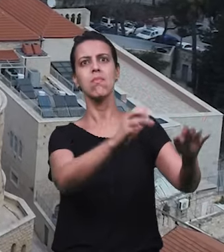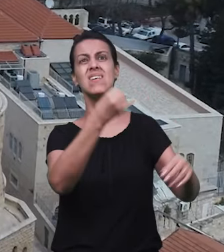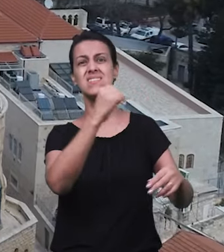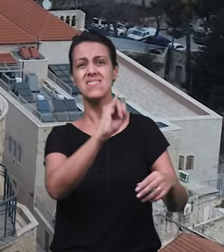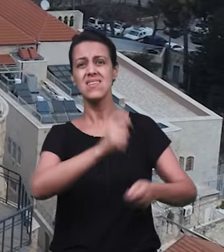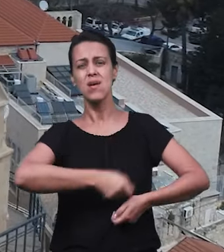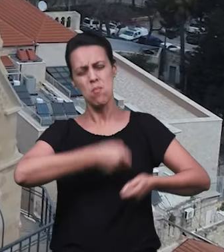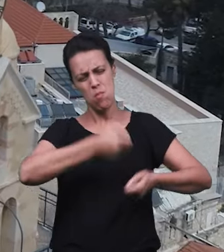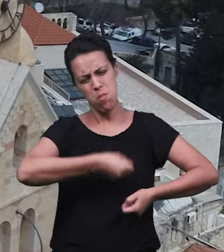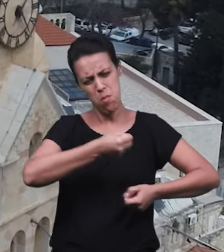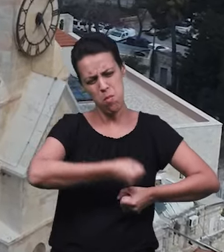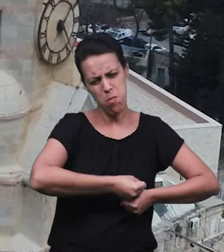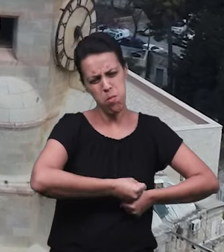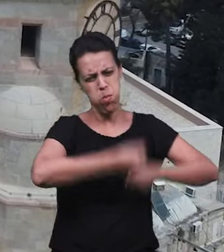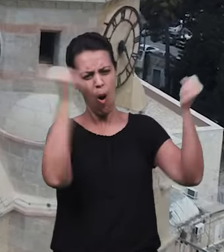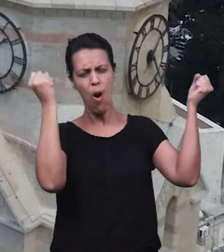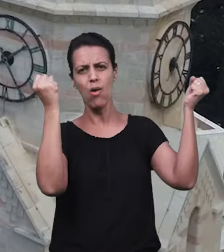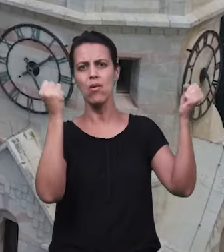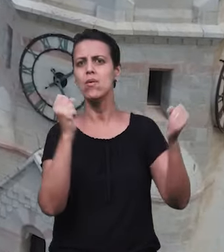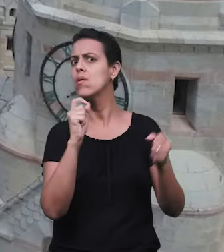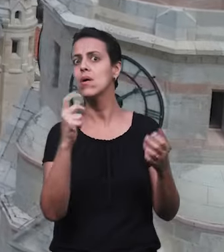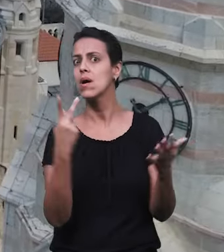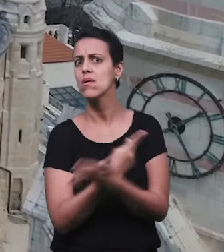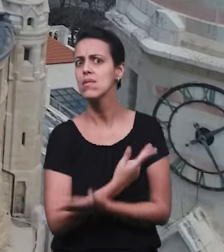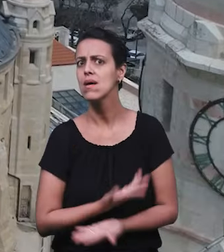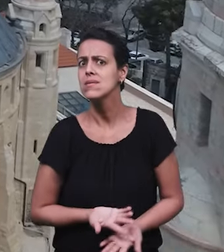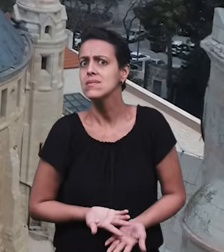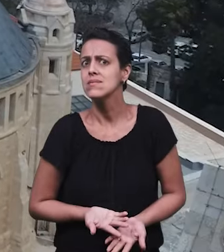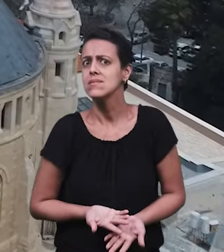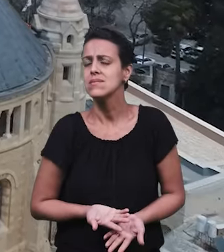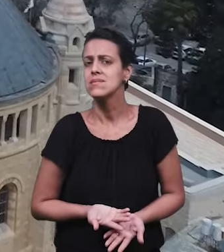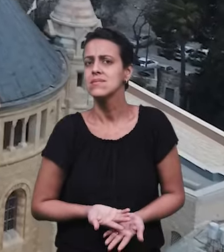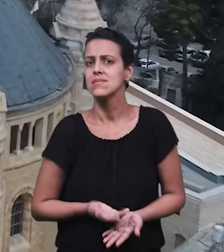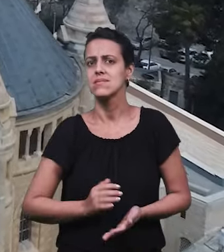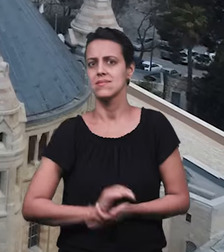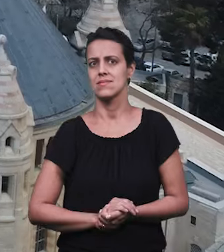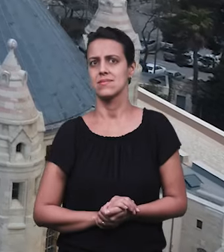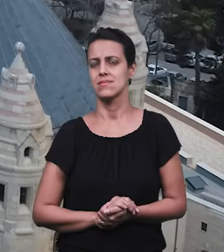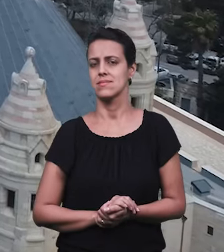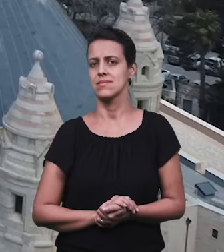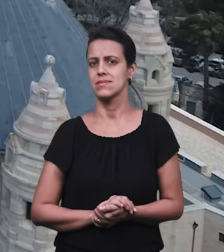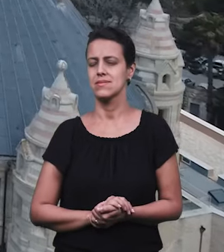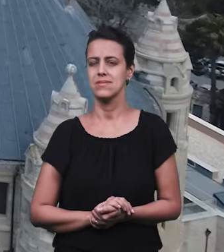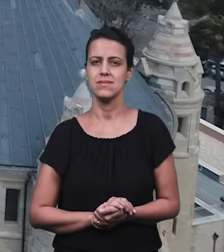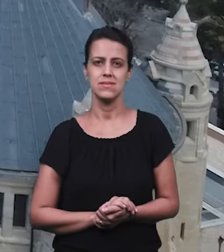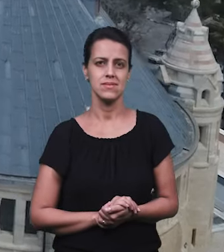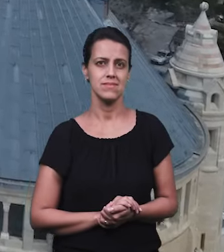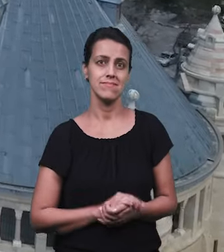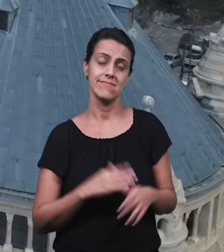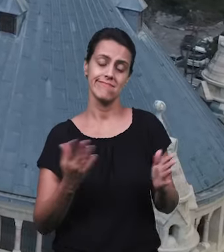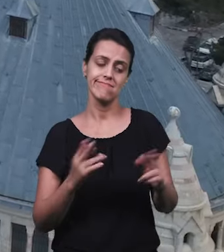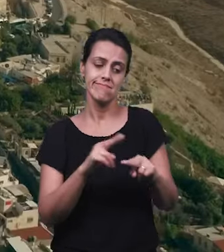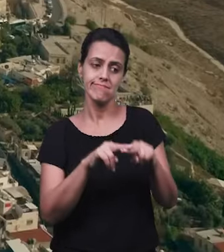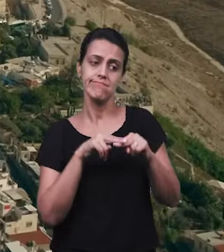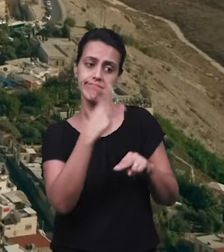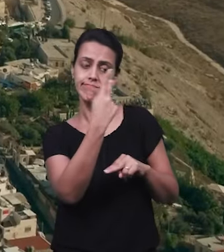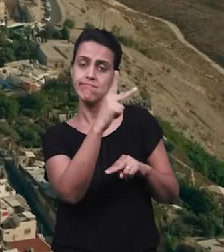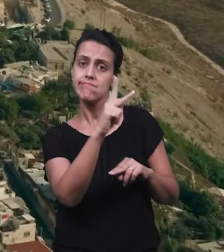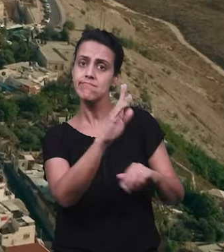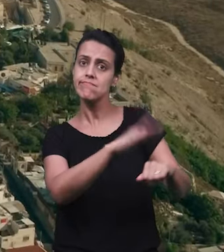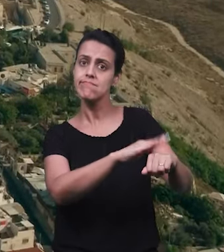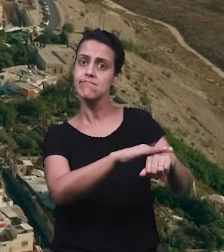lá em cima desse pessoal, o que é que vai acontecer? Uma falta, porque eles têm os motivos deles lá.